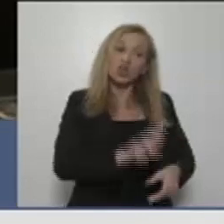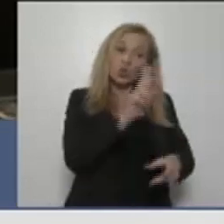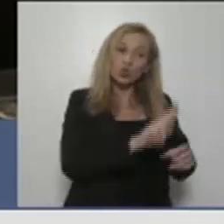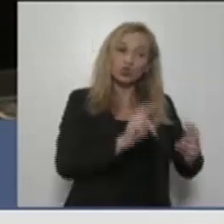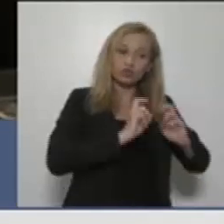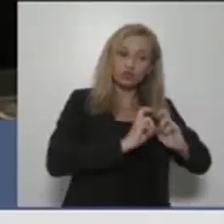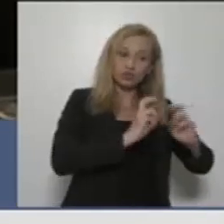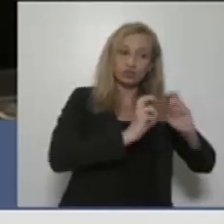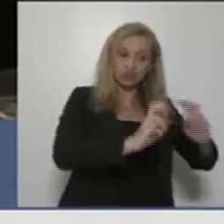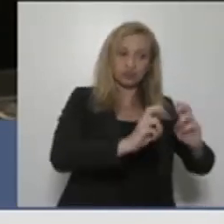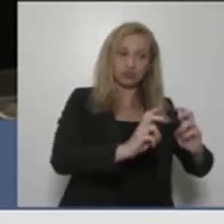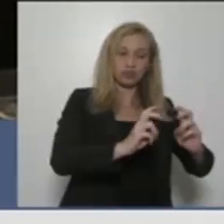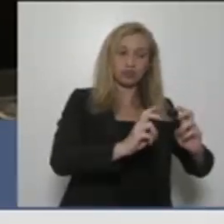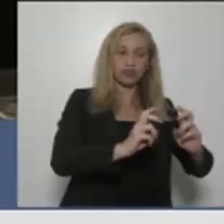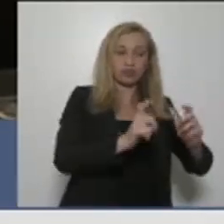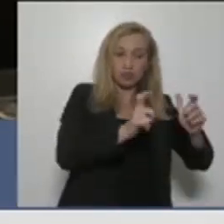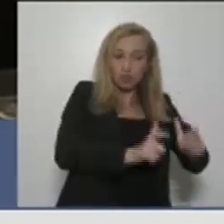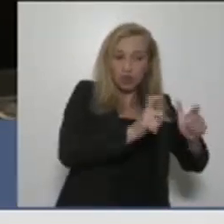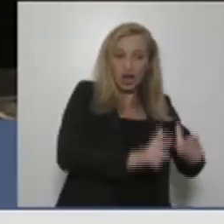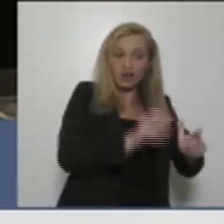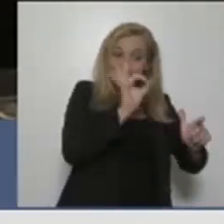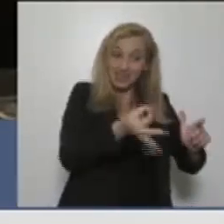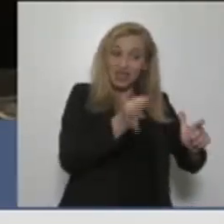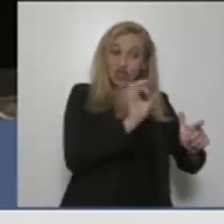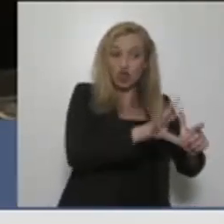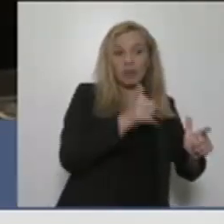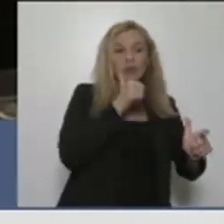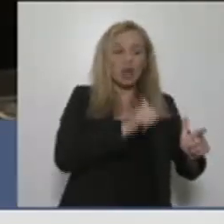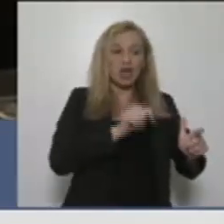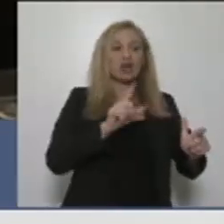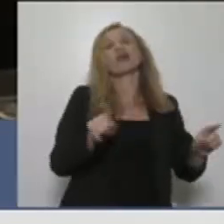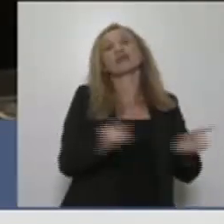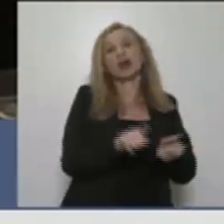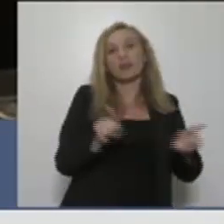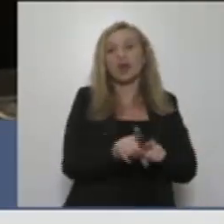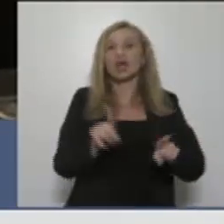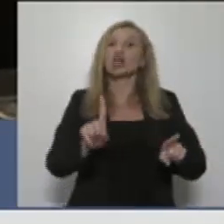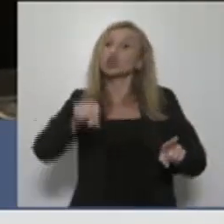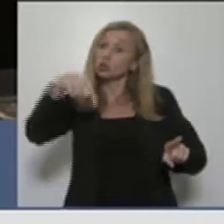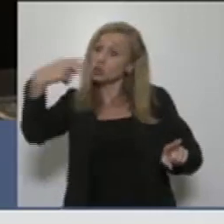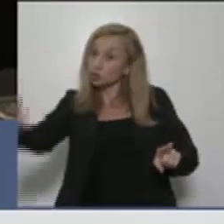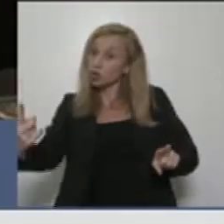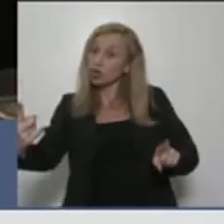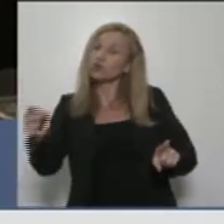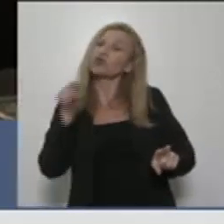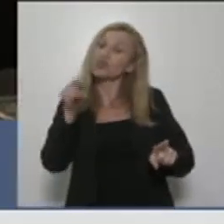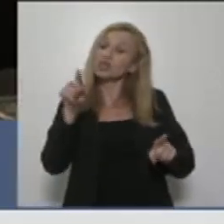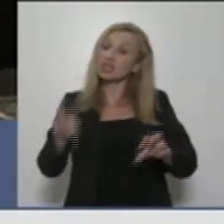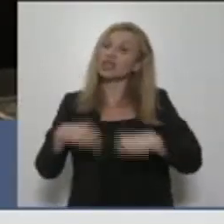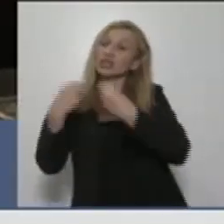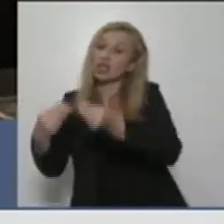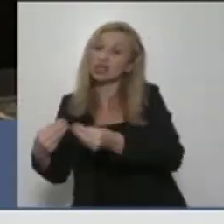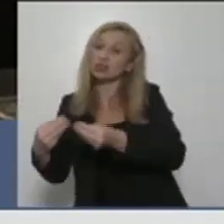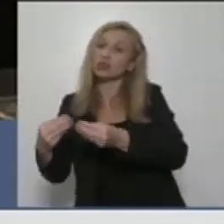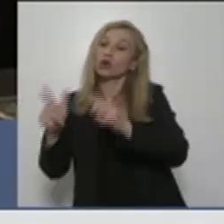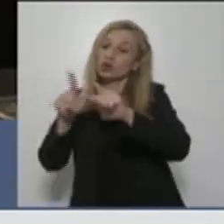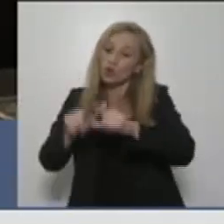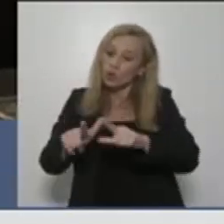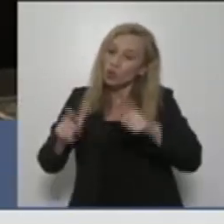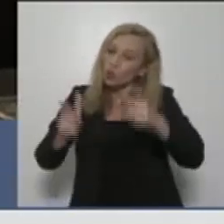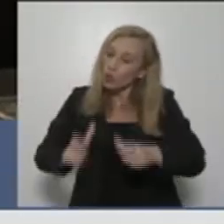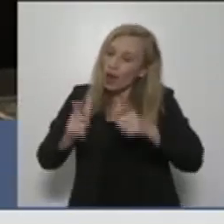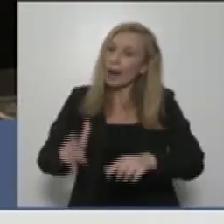vagão, obviamente, em outros vagões, você está garantindo um espaço melhor para